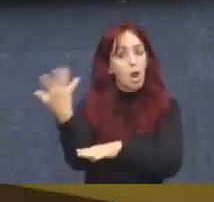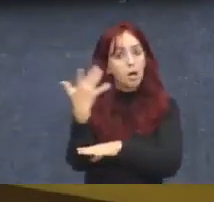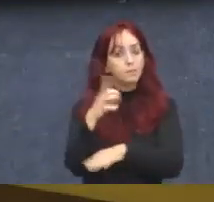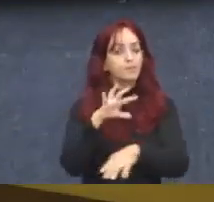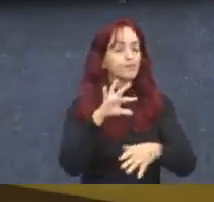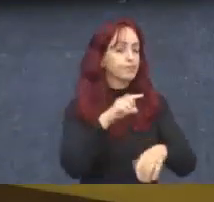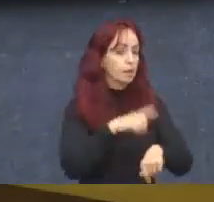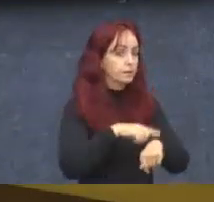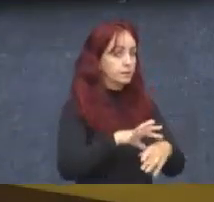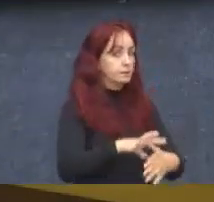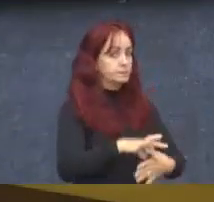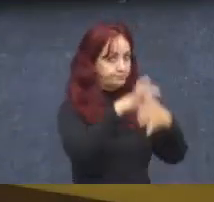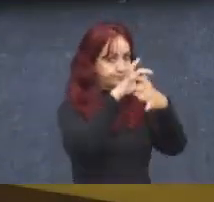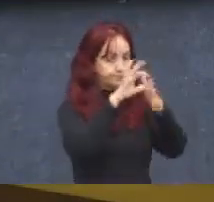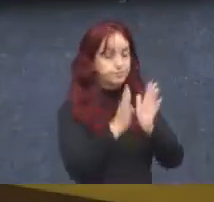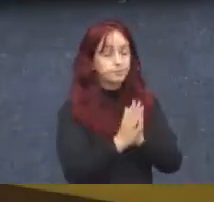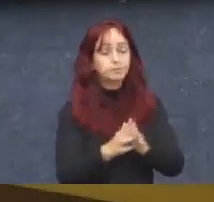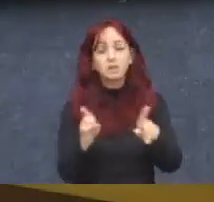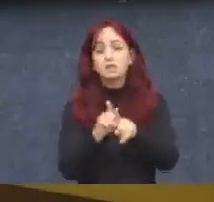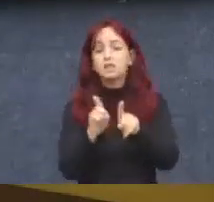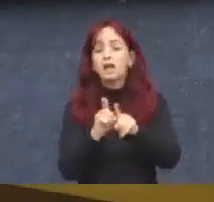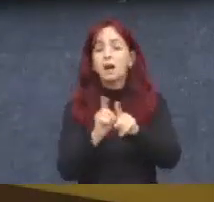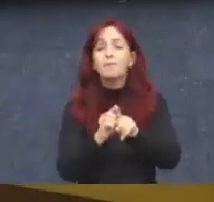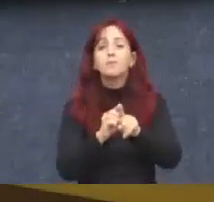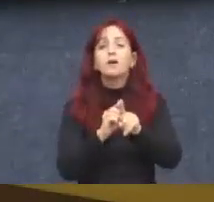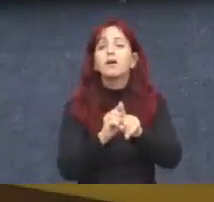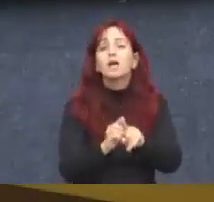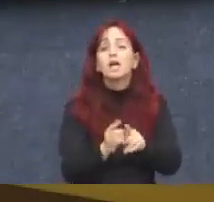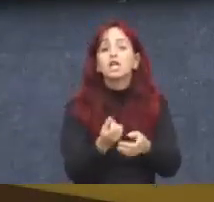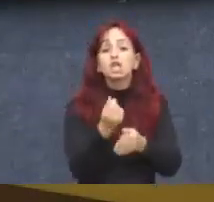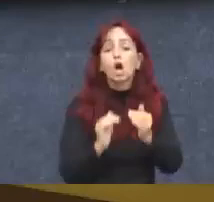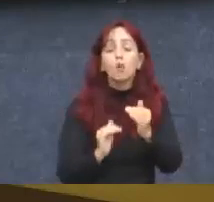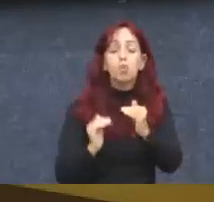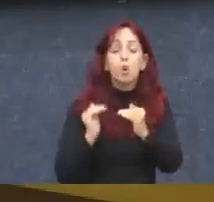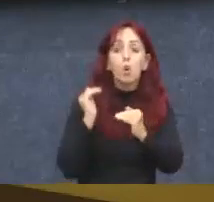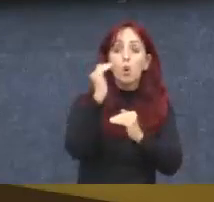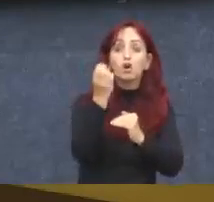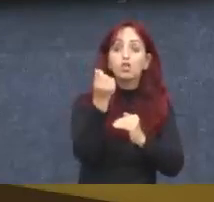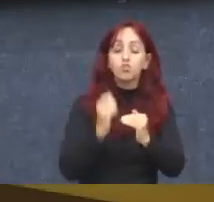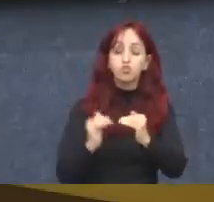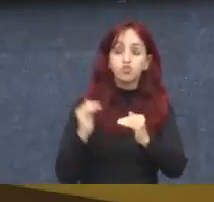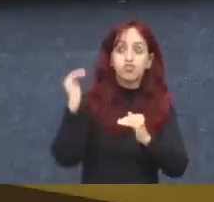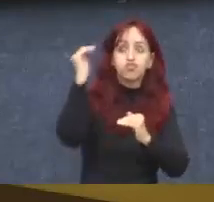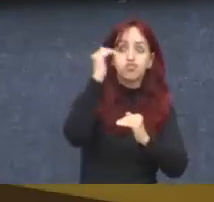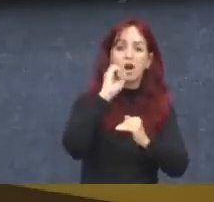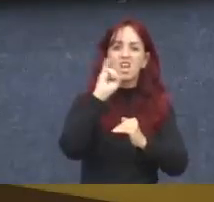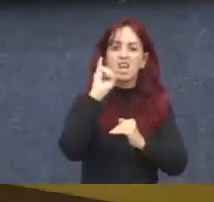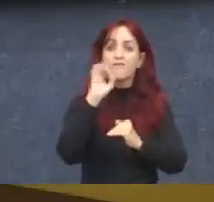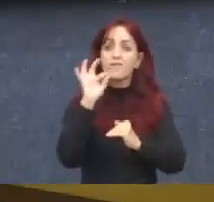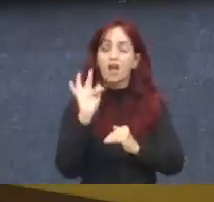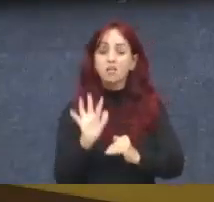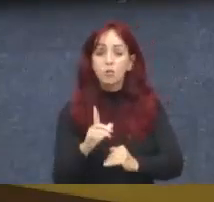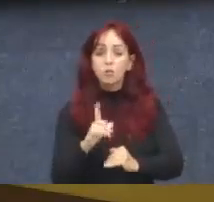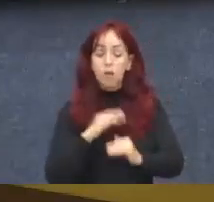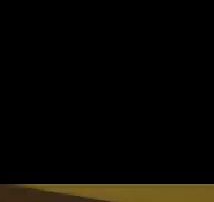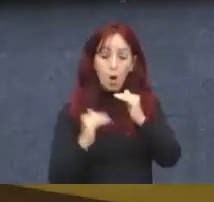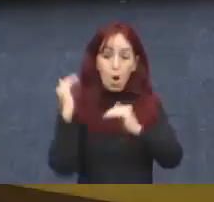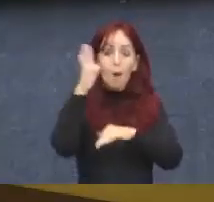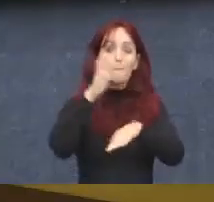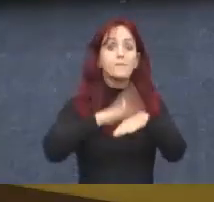presidente? Deferido. Obrigado. Inflação está subindo às alturas. Mais impostos